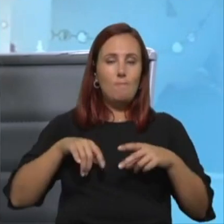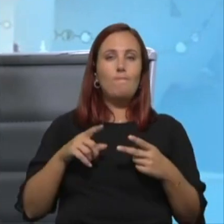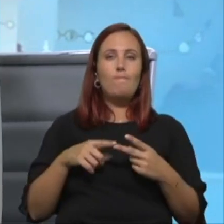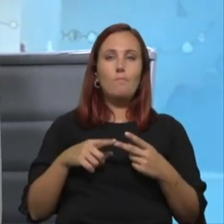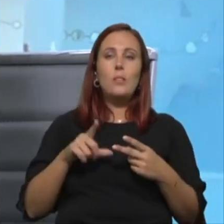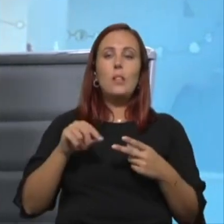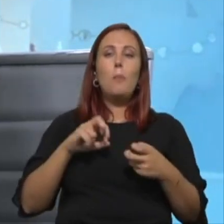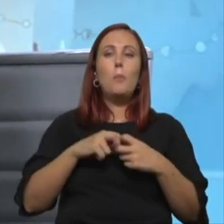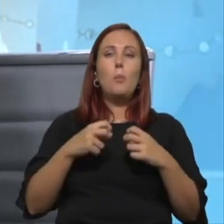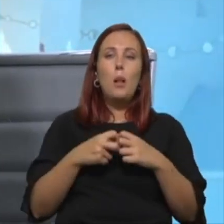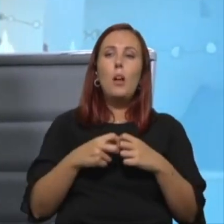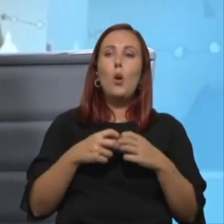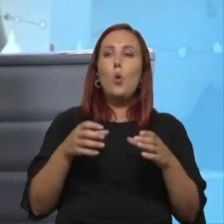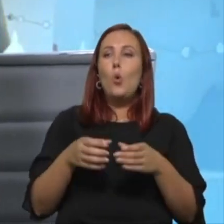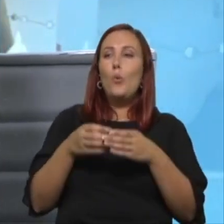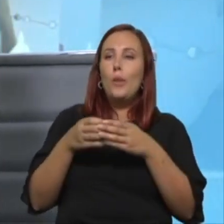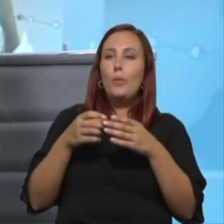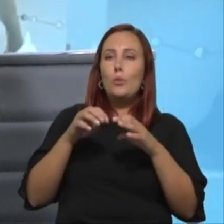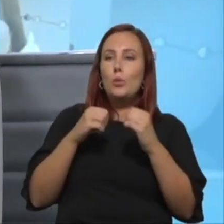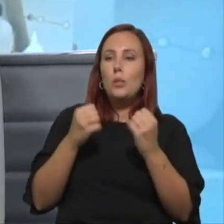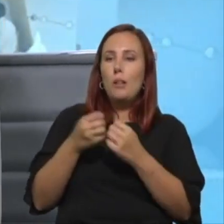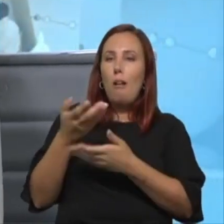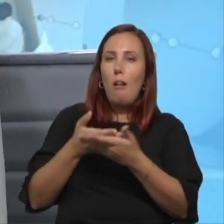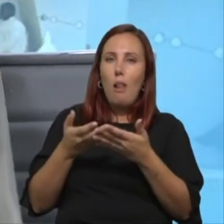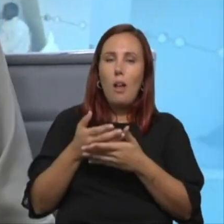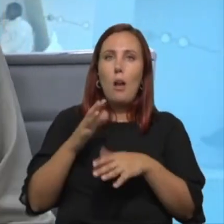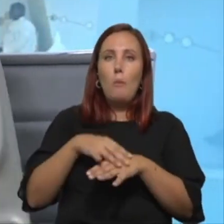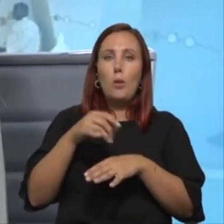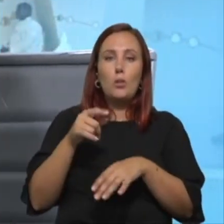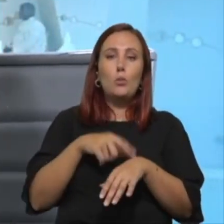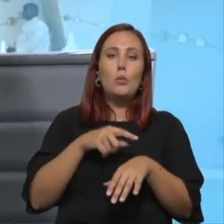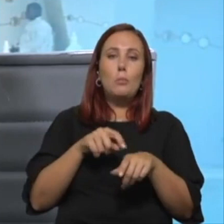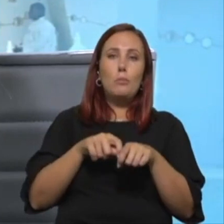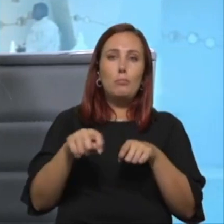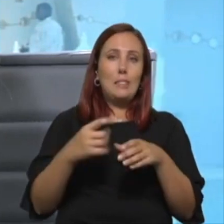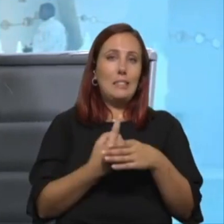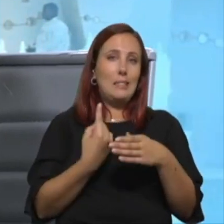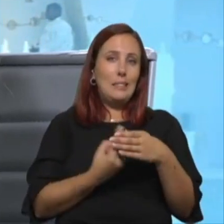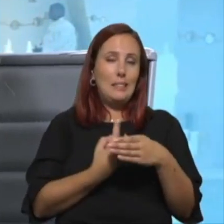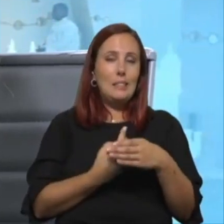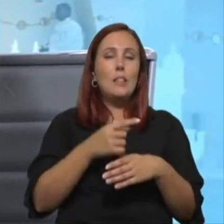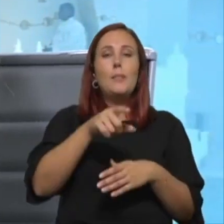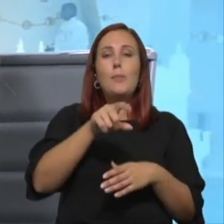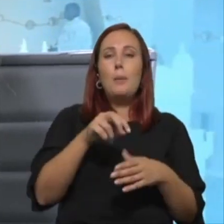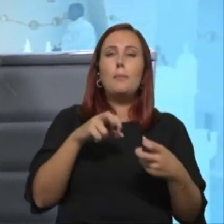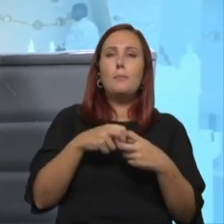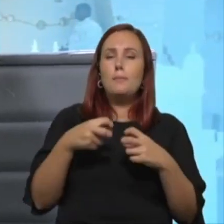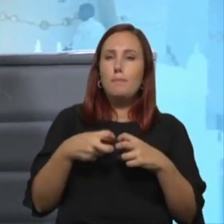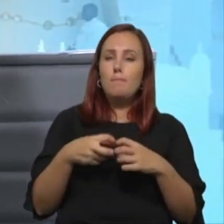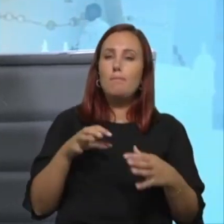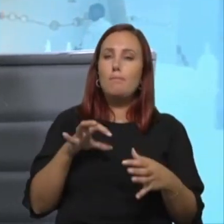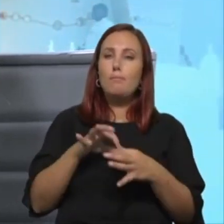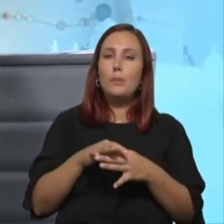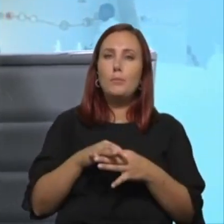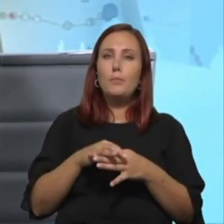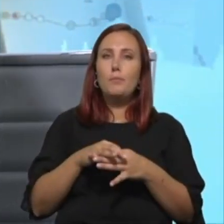problemas têm a ver com a socialização, exatamente por causa dos períodos de isolamento. Muitos problemas ligados com o